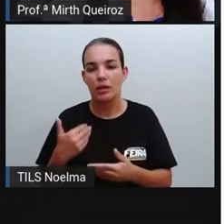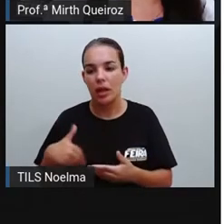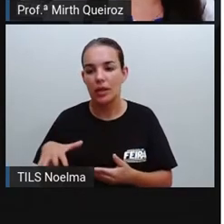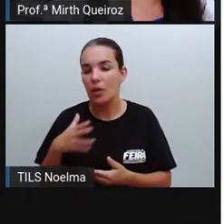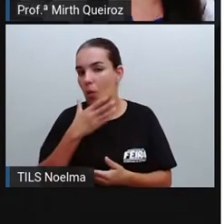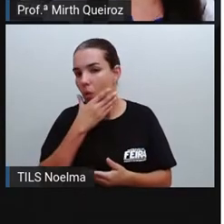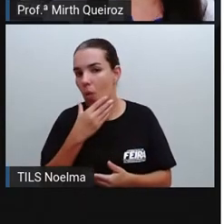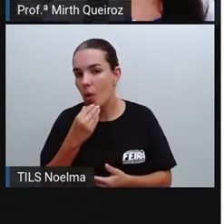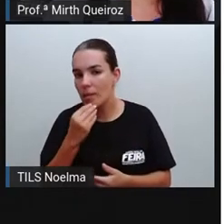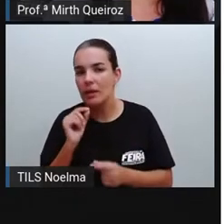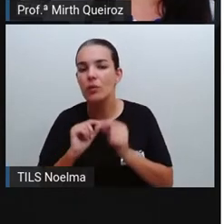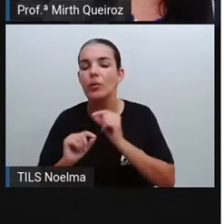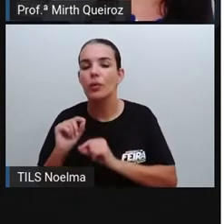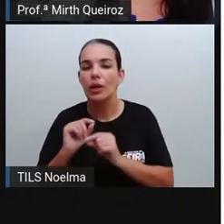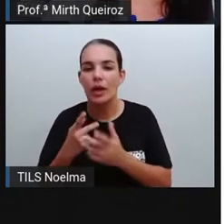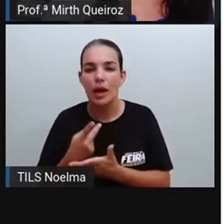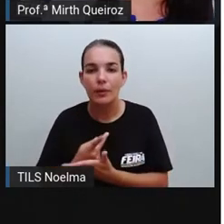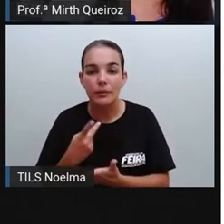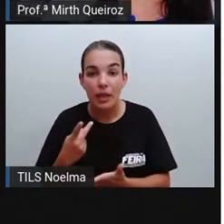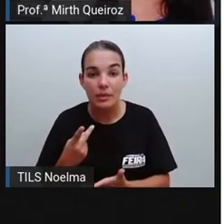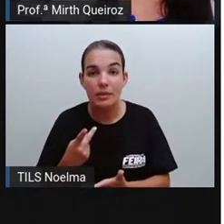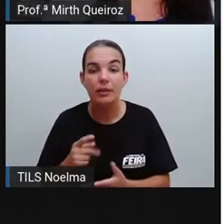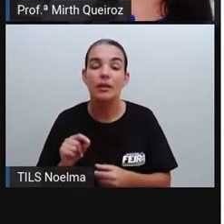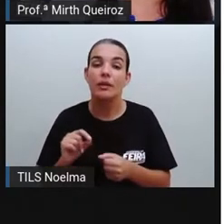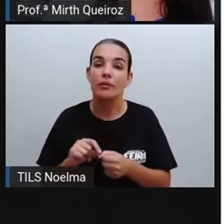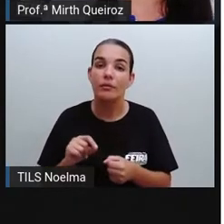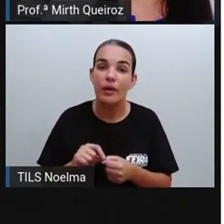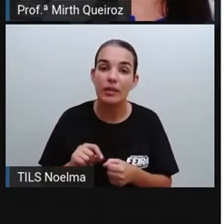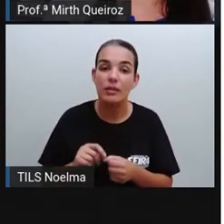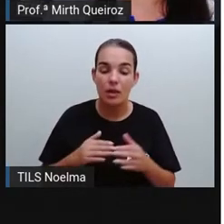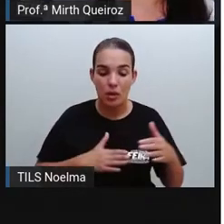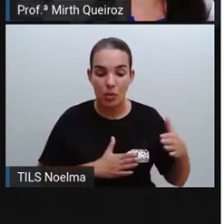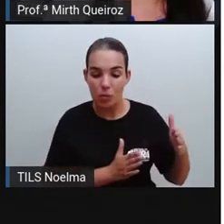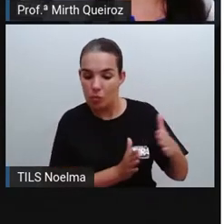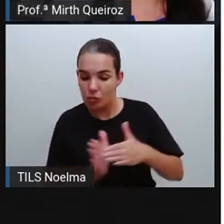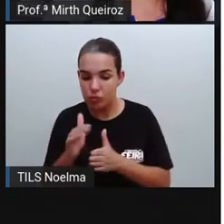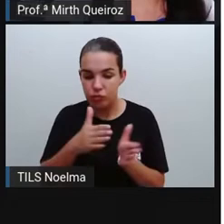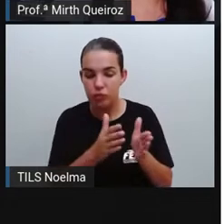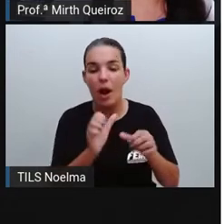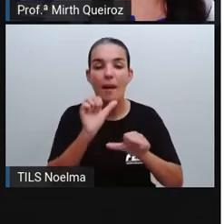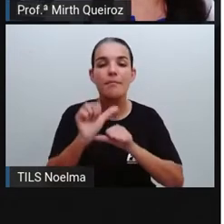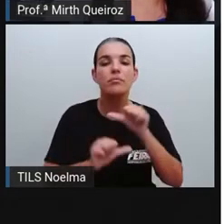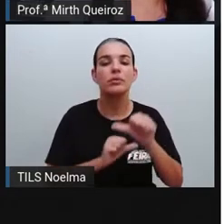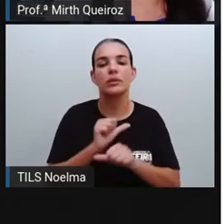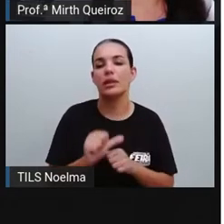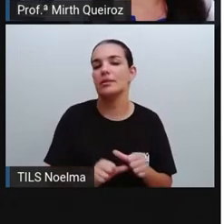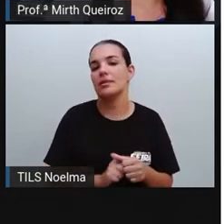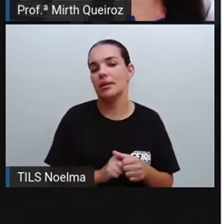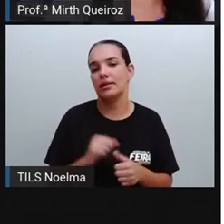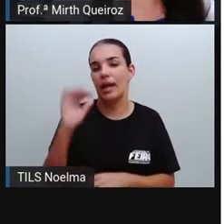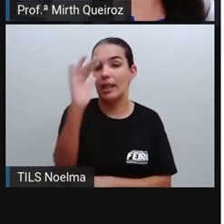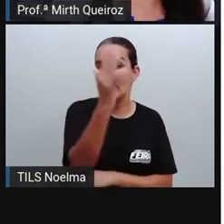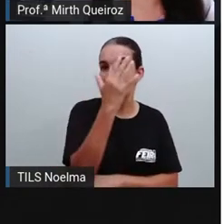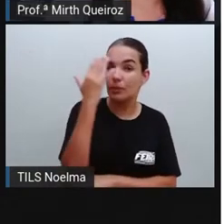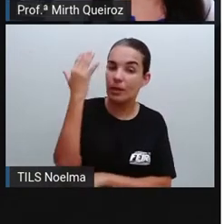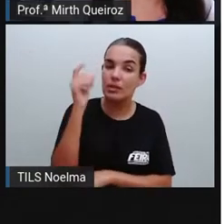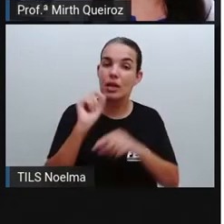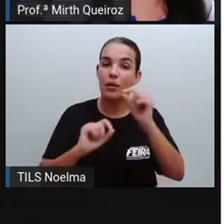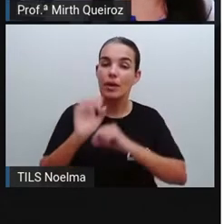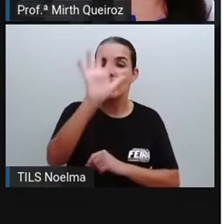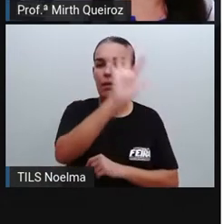de certa forma causou uma intervenção na natureza e transformou essa natureza em uma